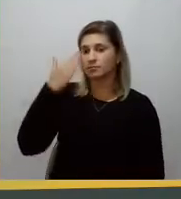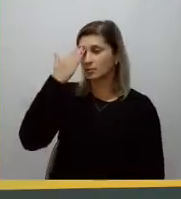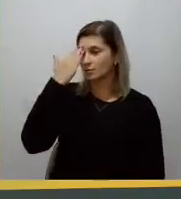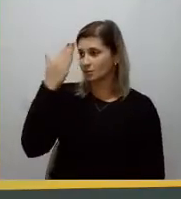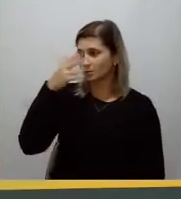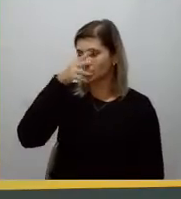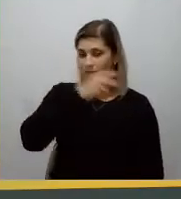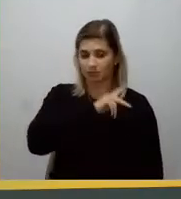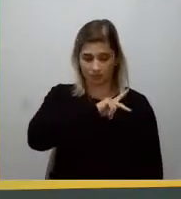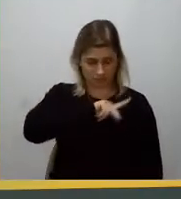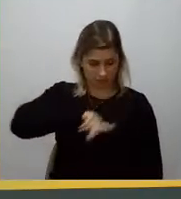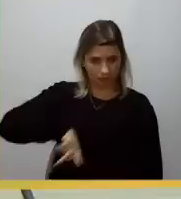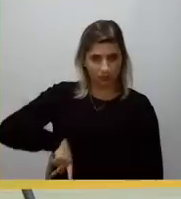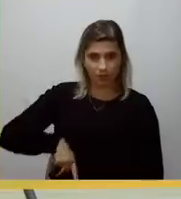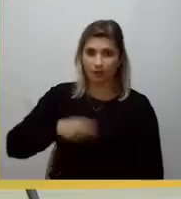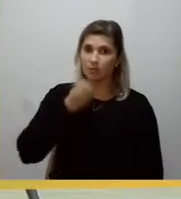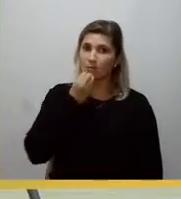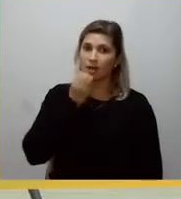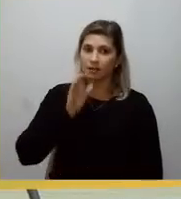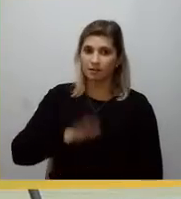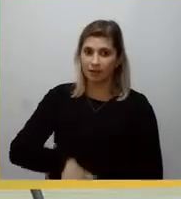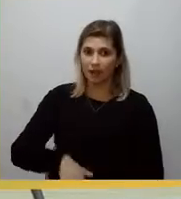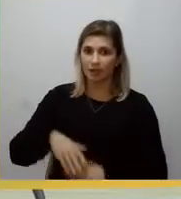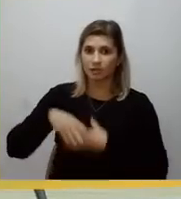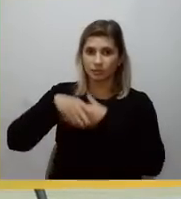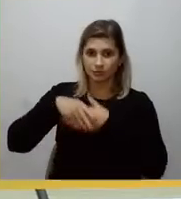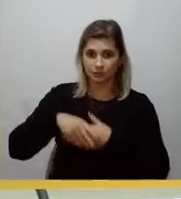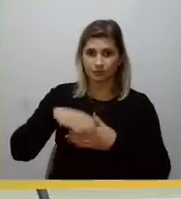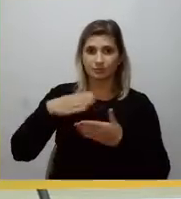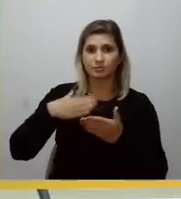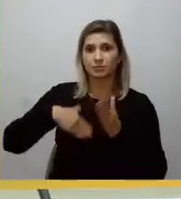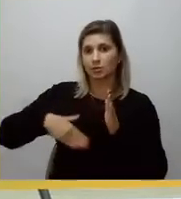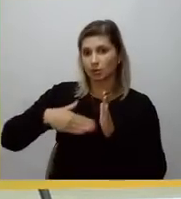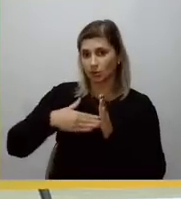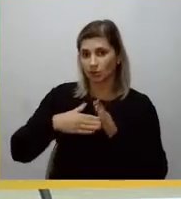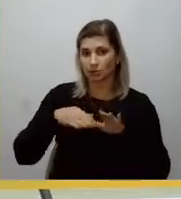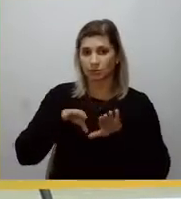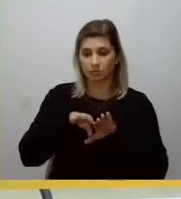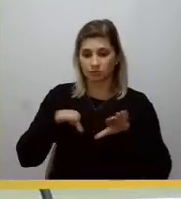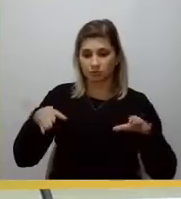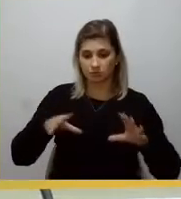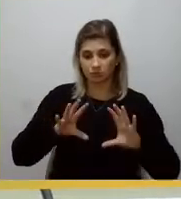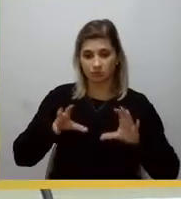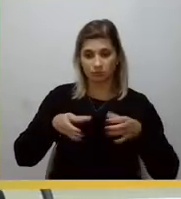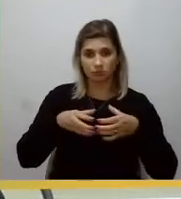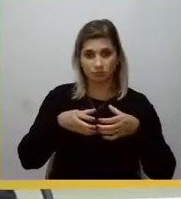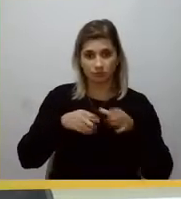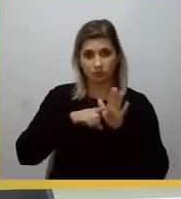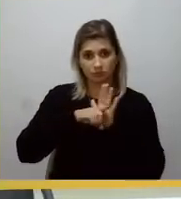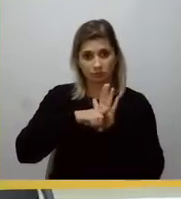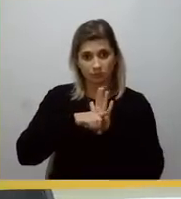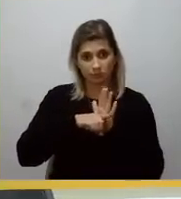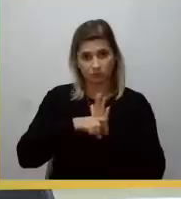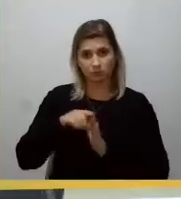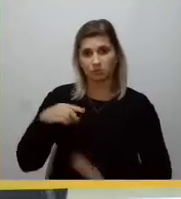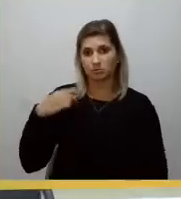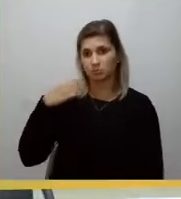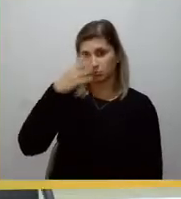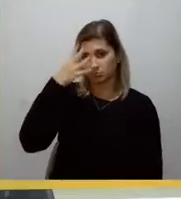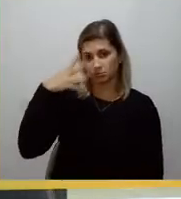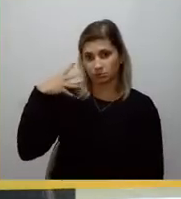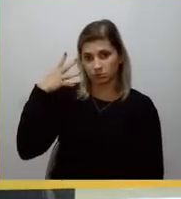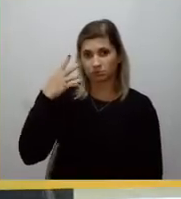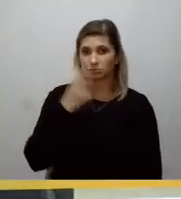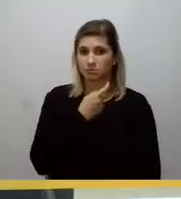tarde. Quero cumprimentá-lo e cumprimentar os demais membros dessa comissão parlamentar de inquérito, vereadora Katsumi, vereadora